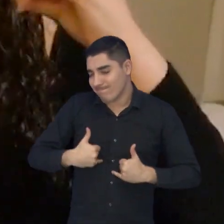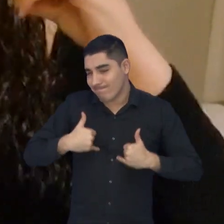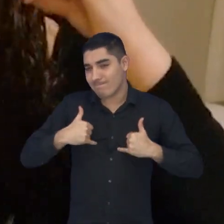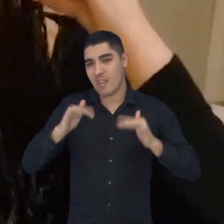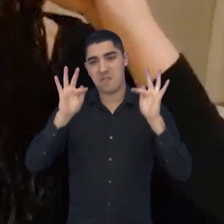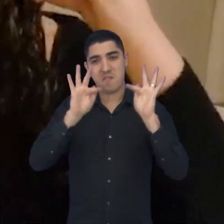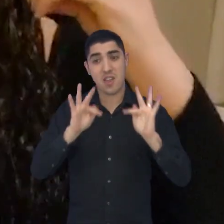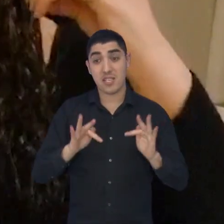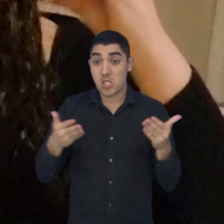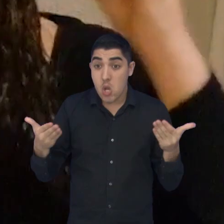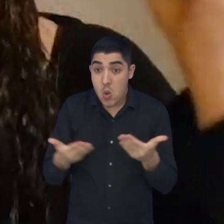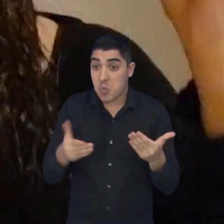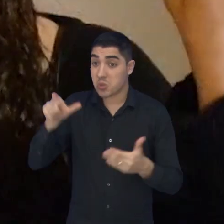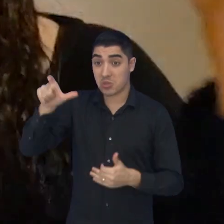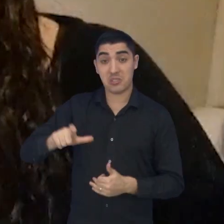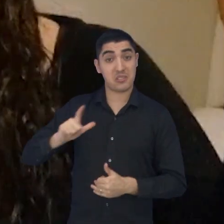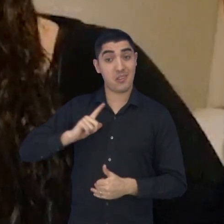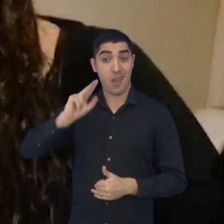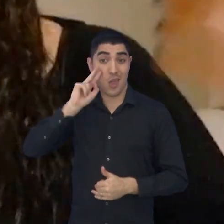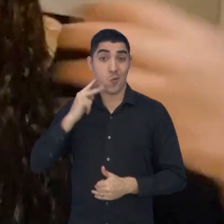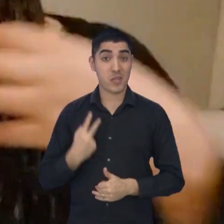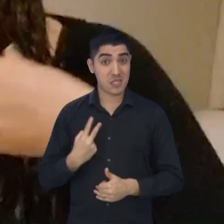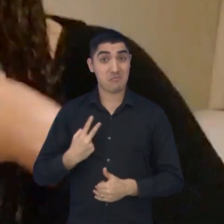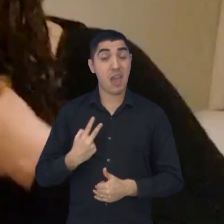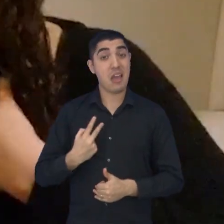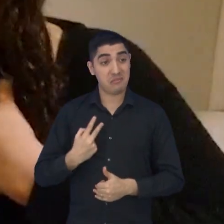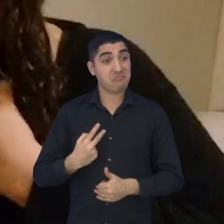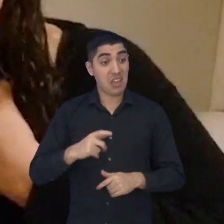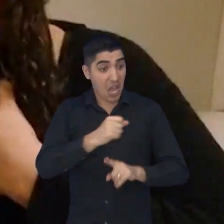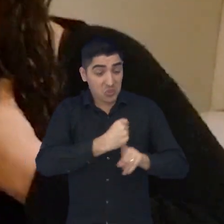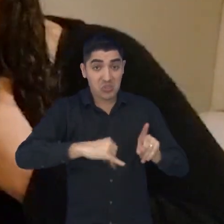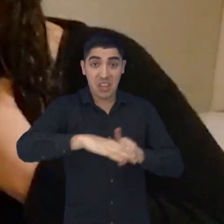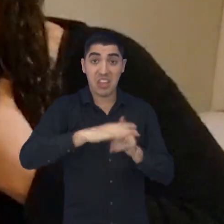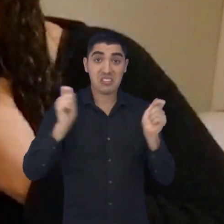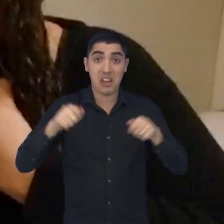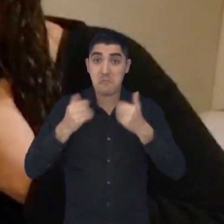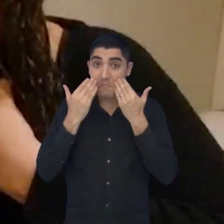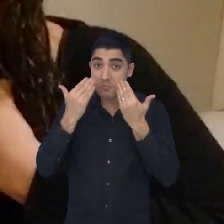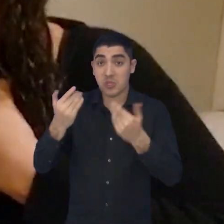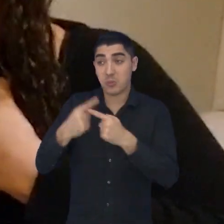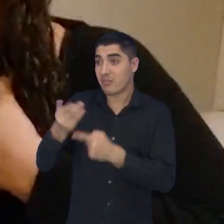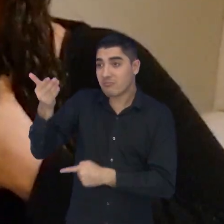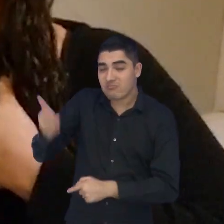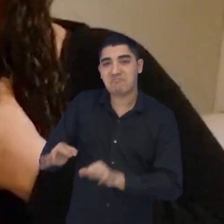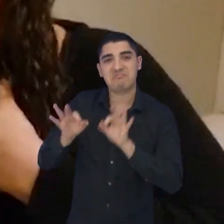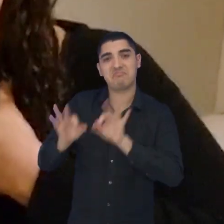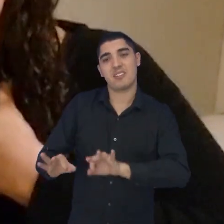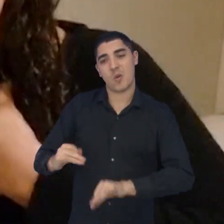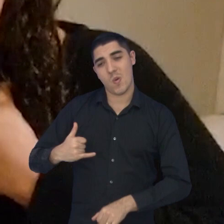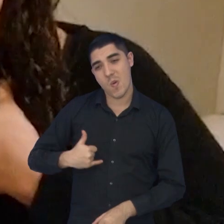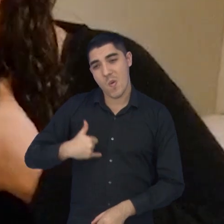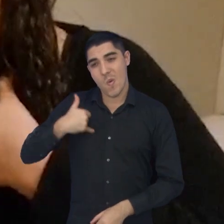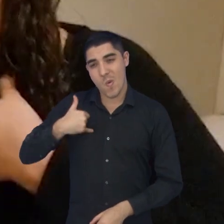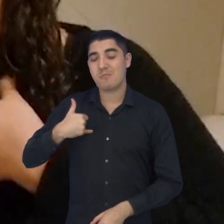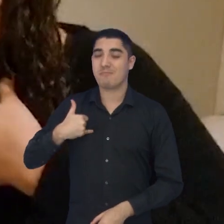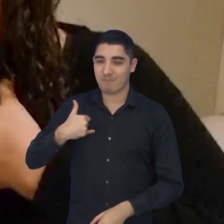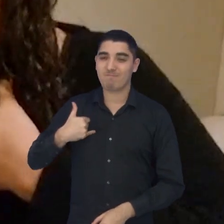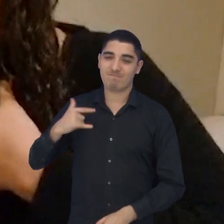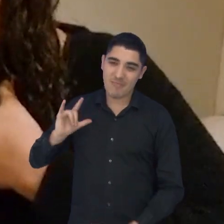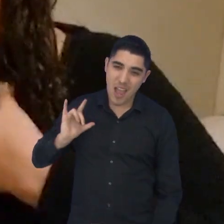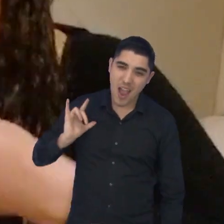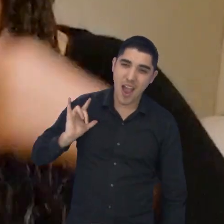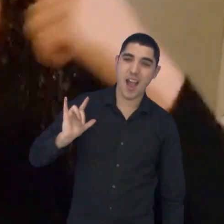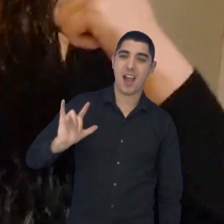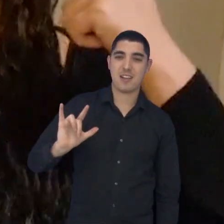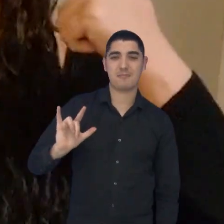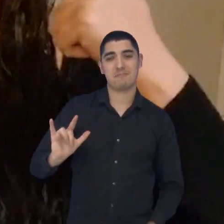esse reconhecimento público de quem você é, porque pra nós você é nosso orgulho, a gente te ama, a gente vê em você